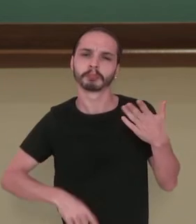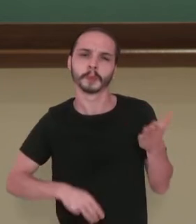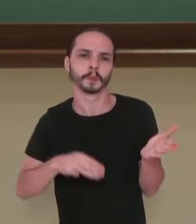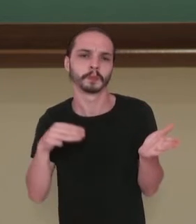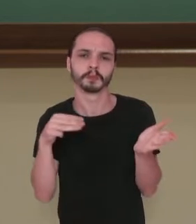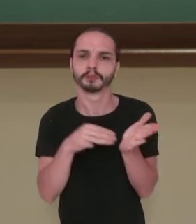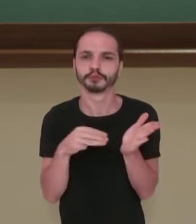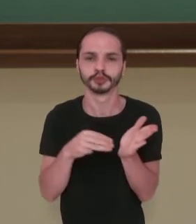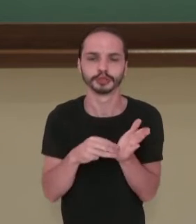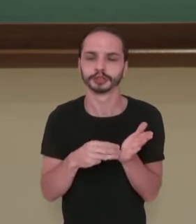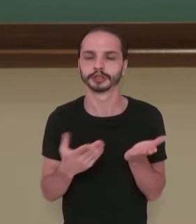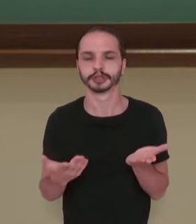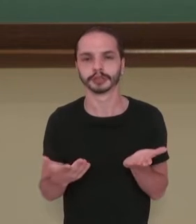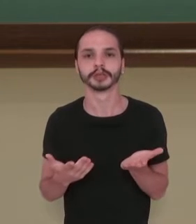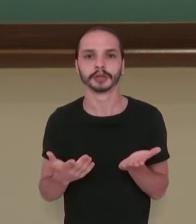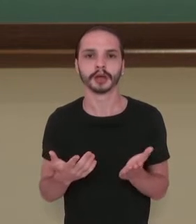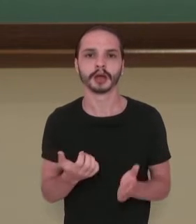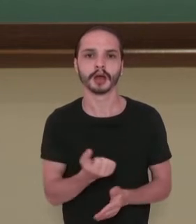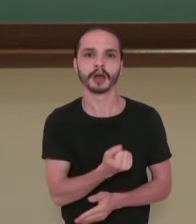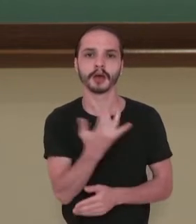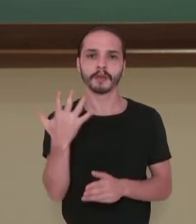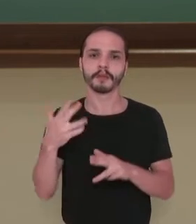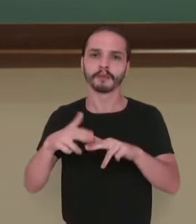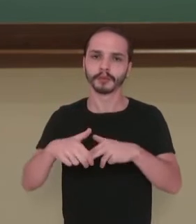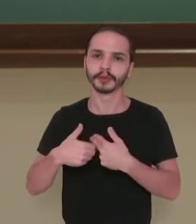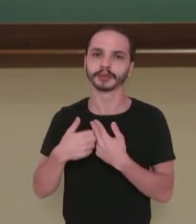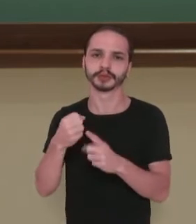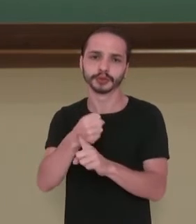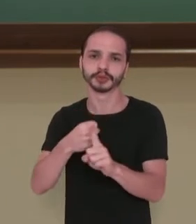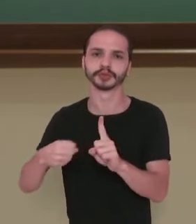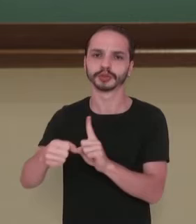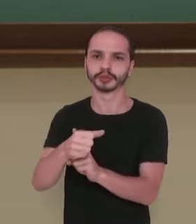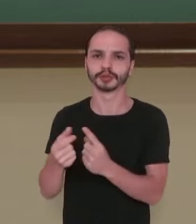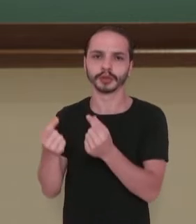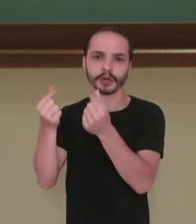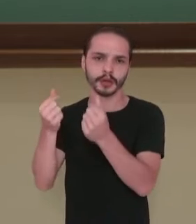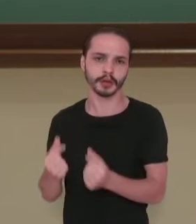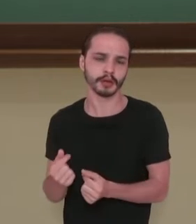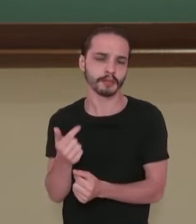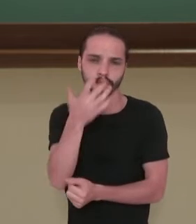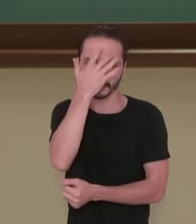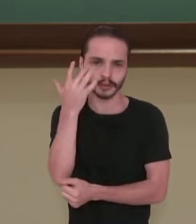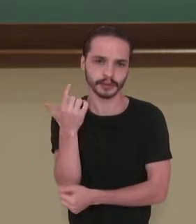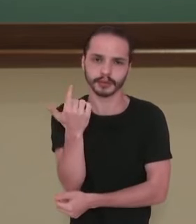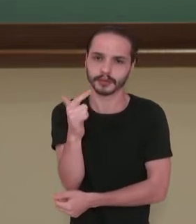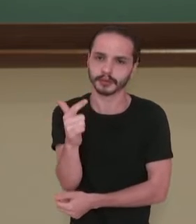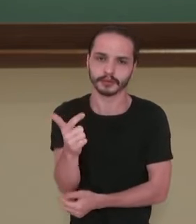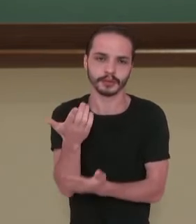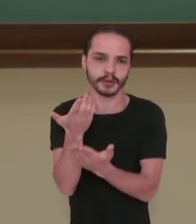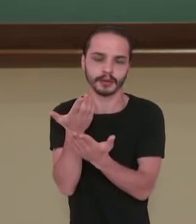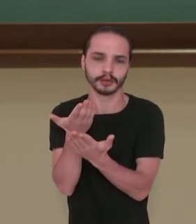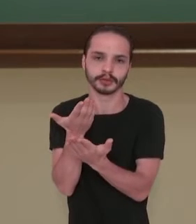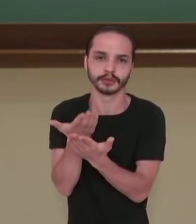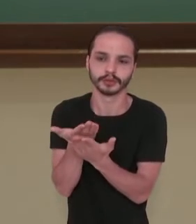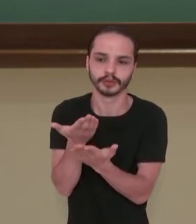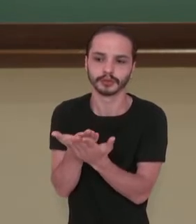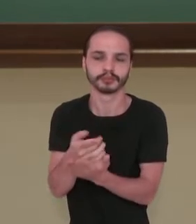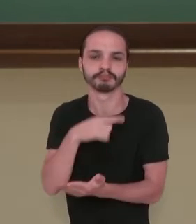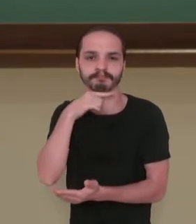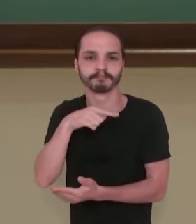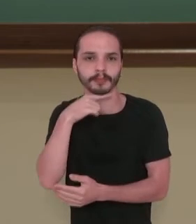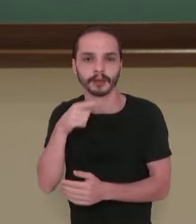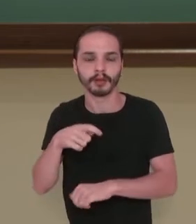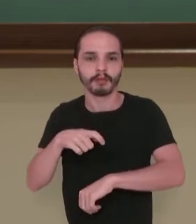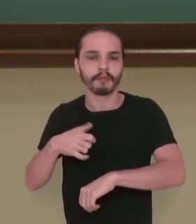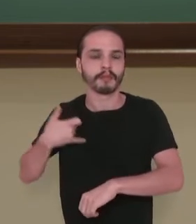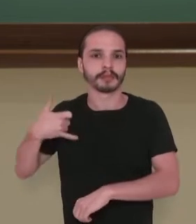delas estão ligadas a questões socioeconômicas, né? Às vezes as pessoas não têm condições de estudar, né, na idade que seria